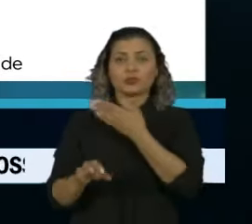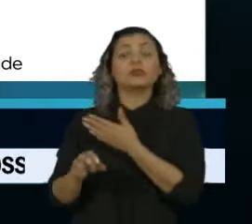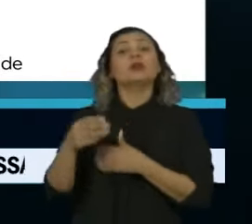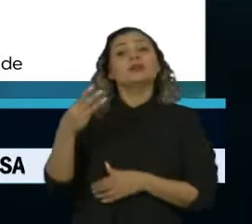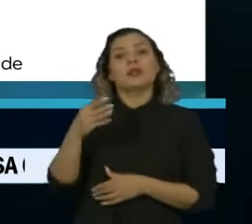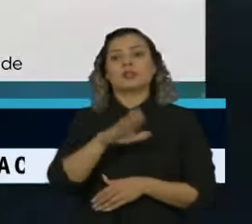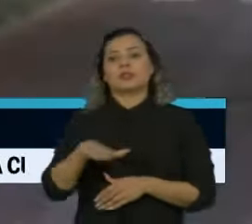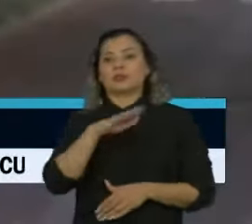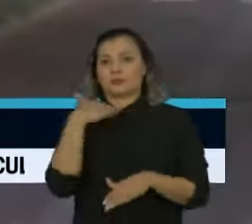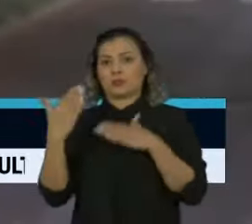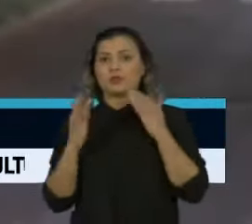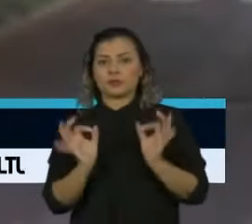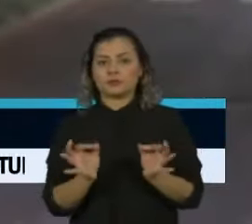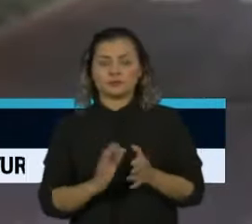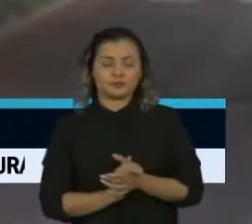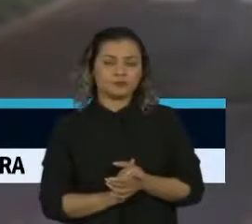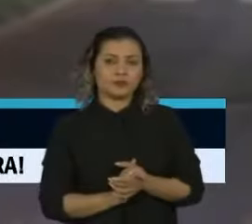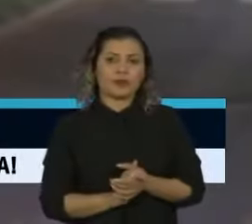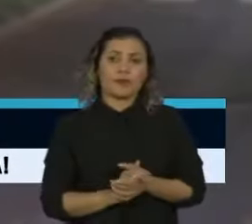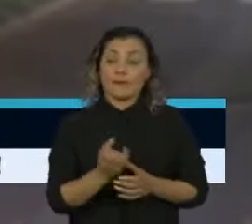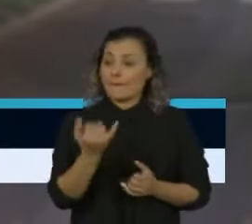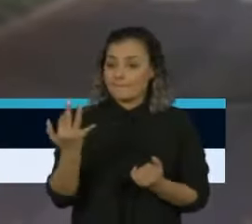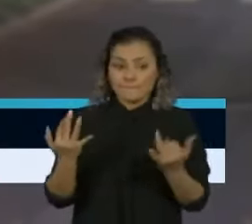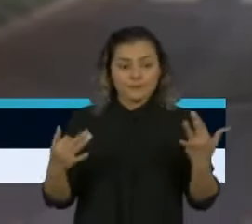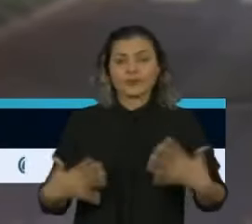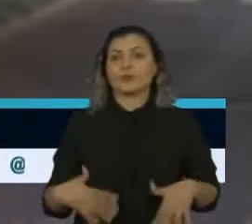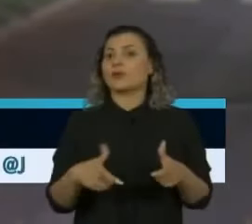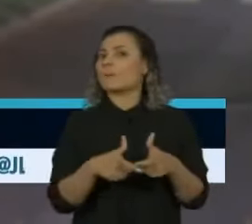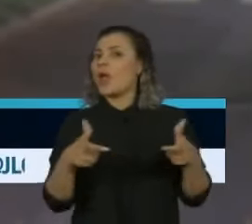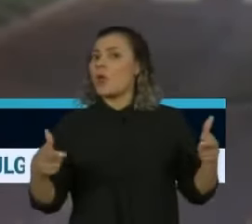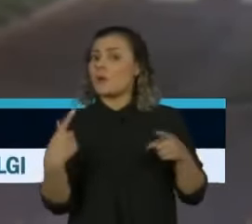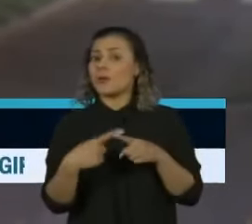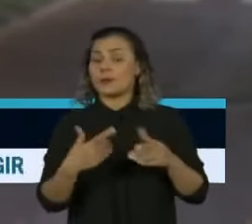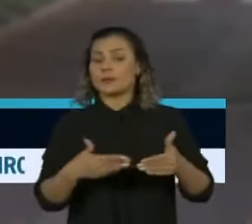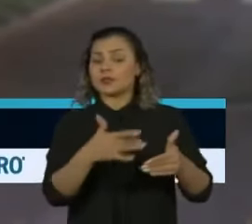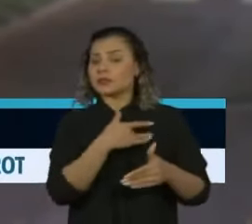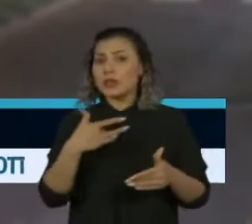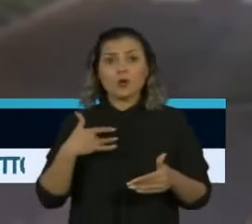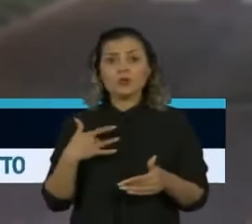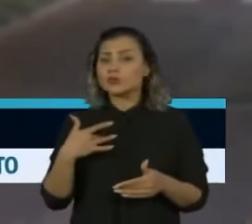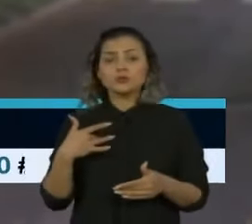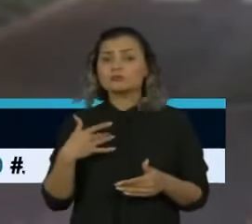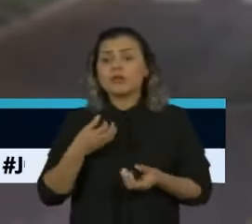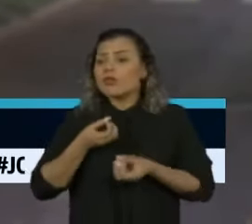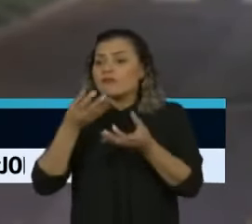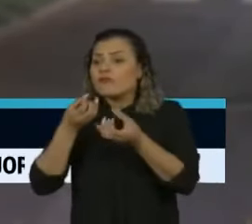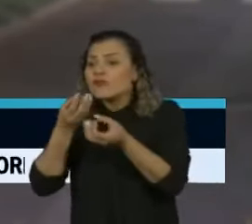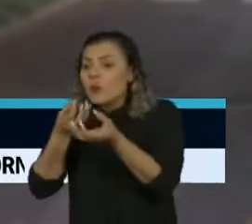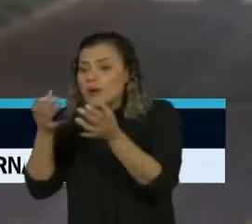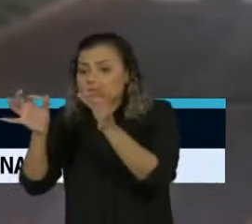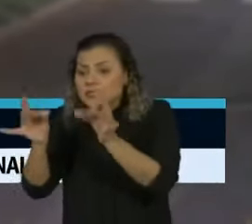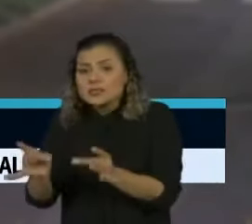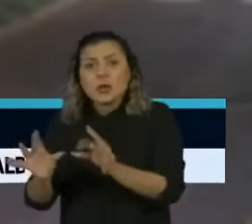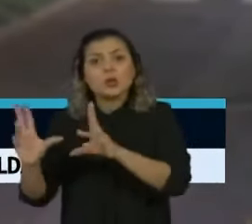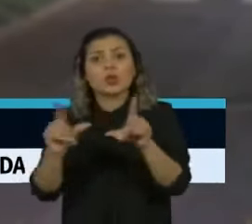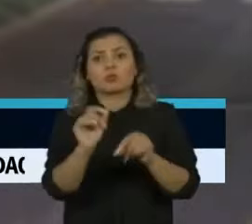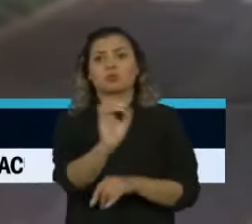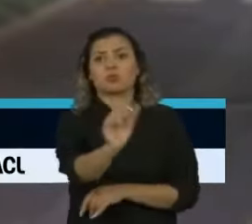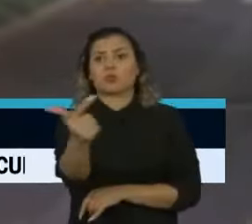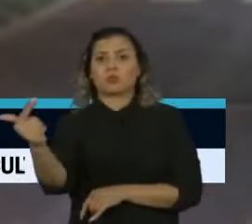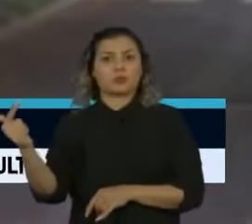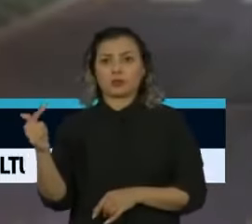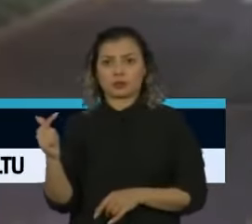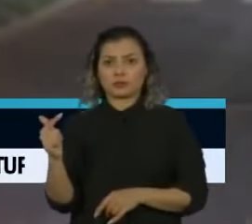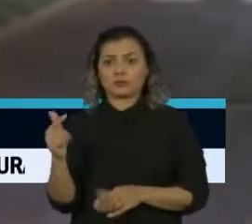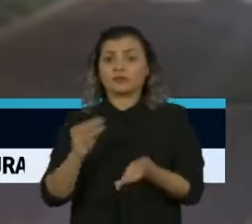3 crianças morreram. Esse número pode ser maior, porque o Ministério da Saúde não foi comunicado sobre todos os casos.